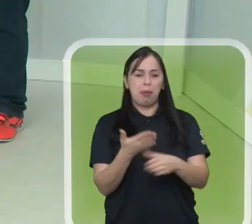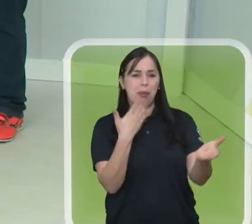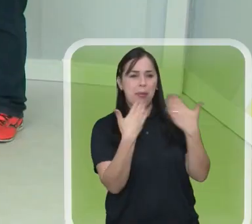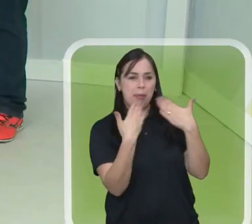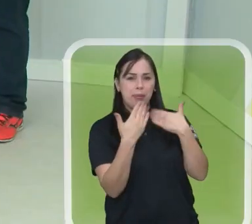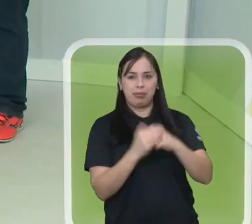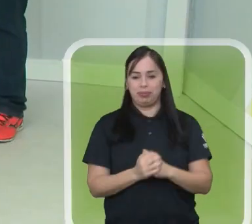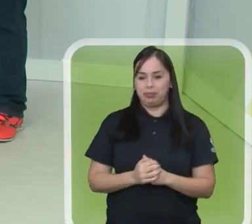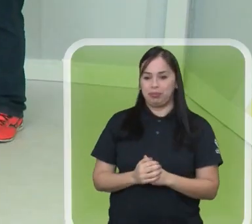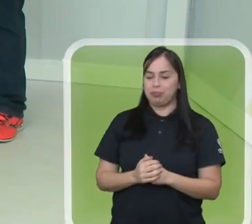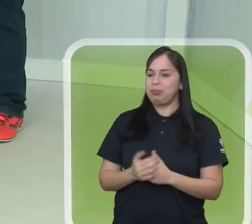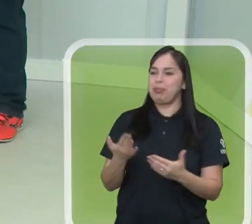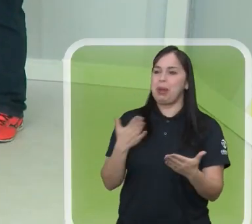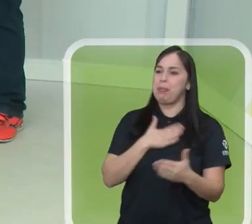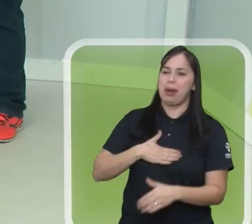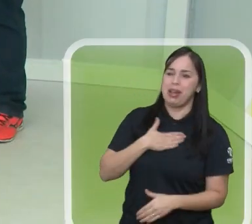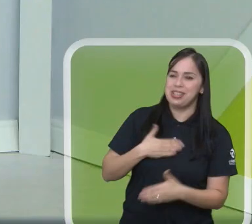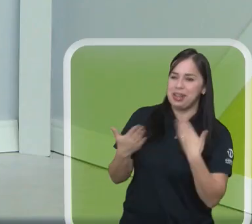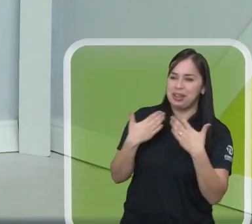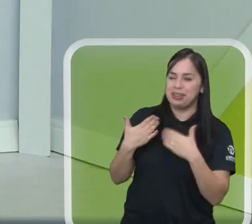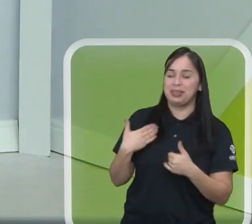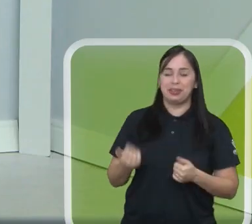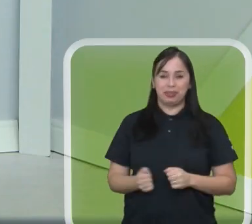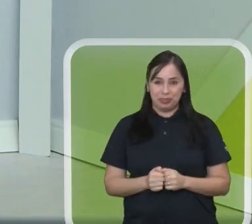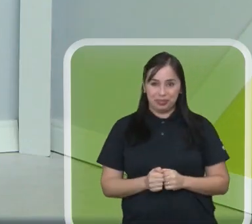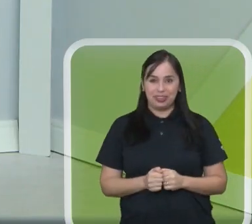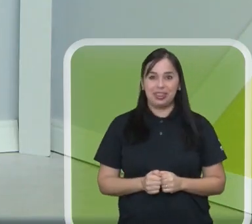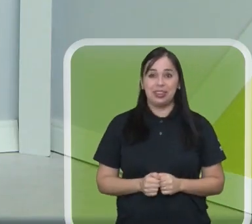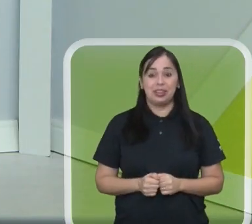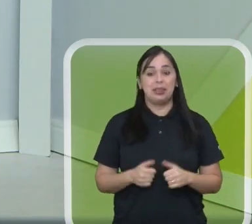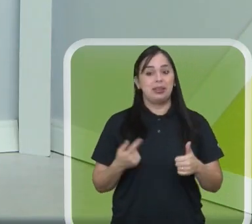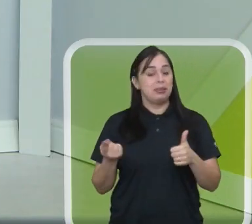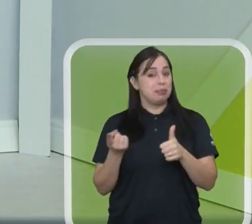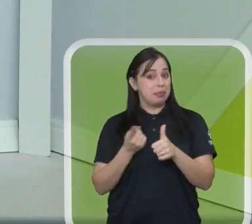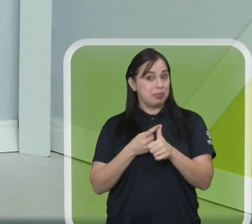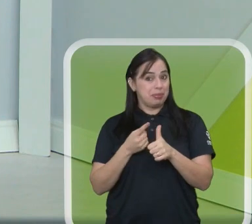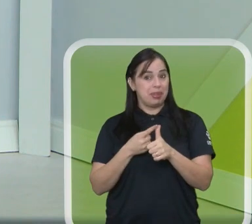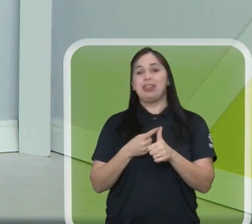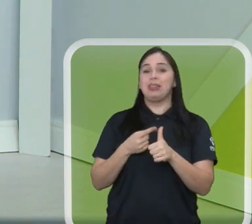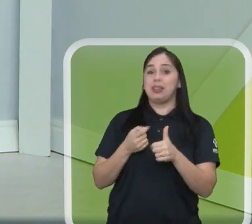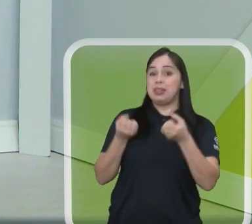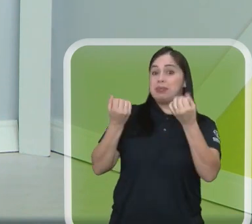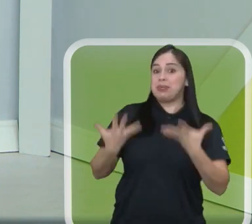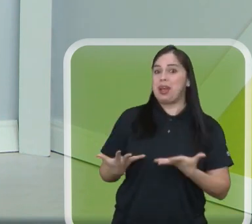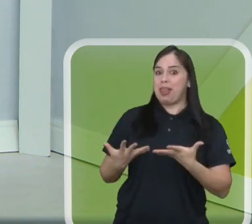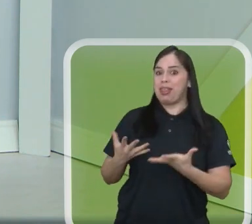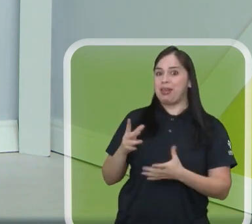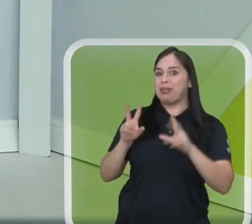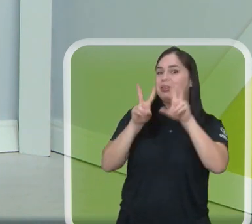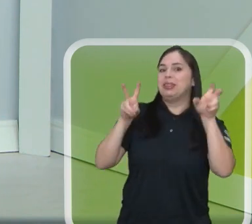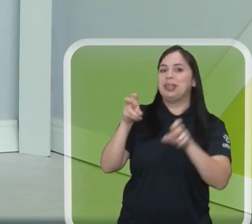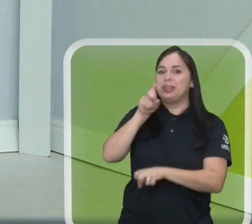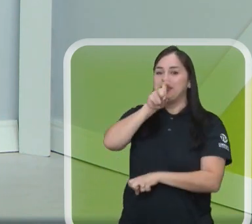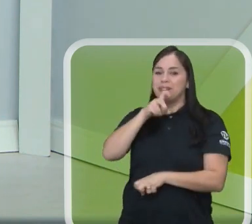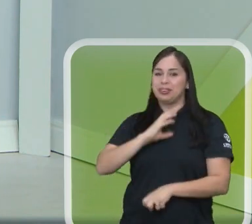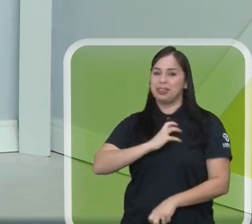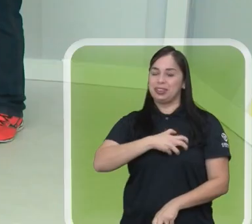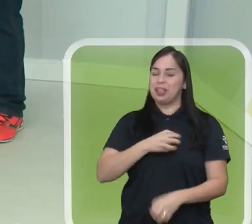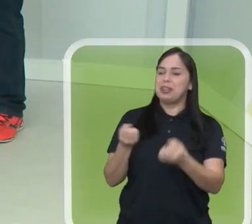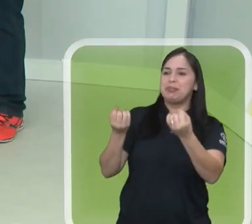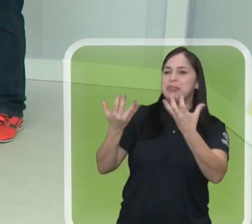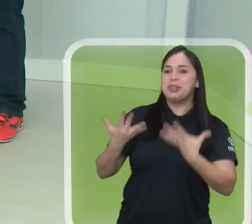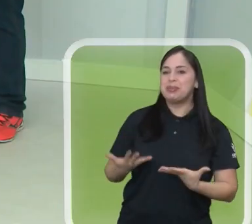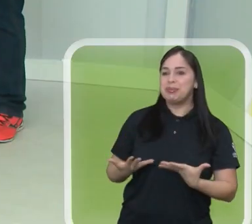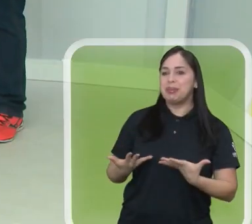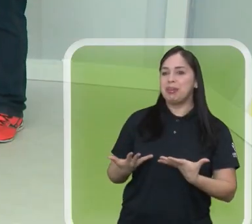com vocês. Prazer é todo nosso, Robertinho. Robertinho, primeiro, falando da nossa Águia do Vale, queria que você falasse como é que